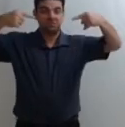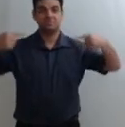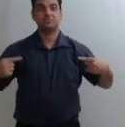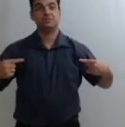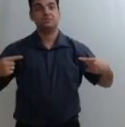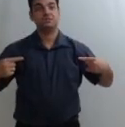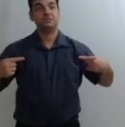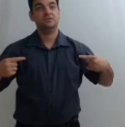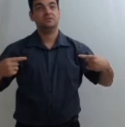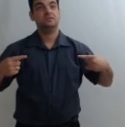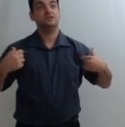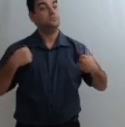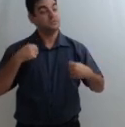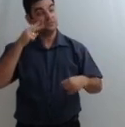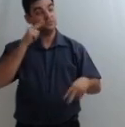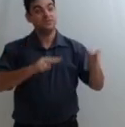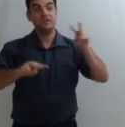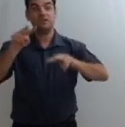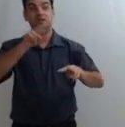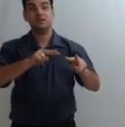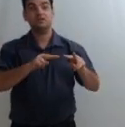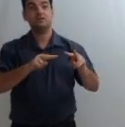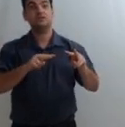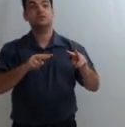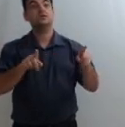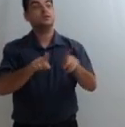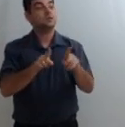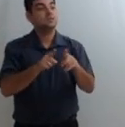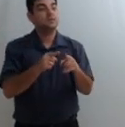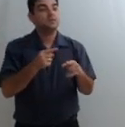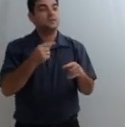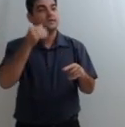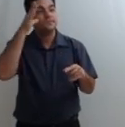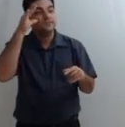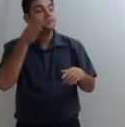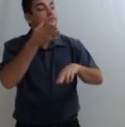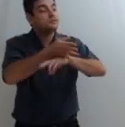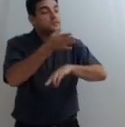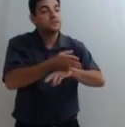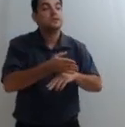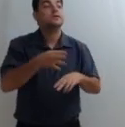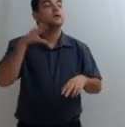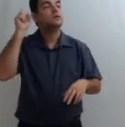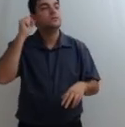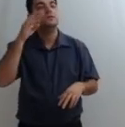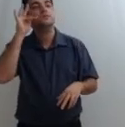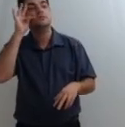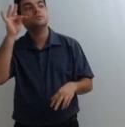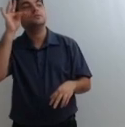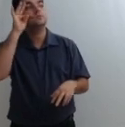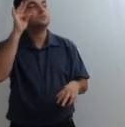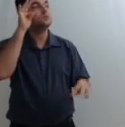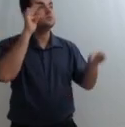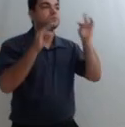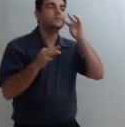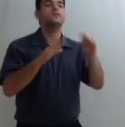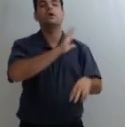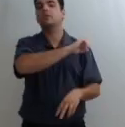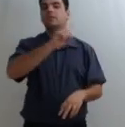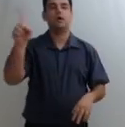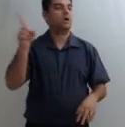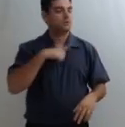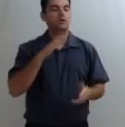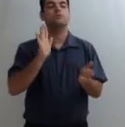tiver assistido à instrução, se ele tiver ouvido o que disseram as testemunhas para poder contrapor-se a